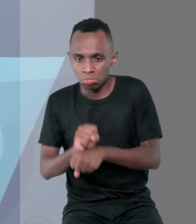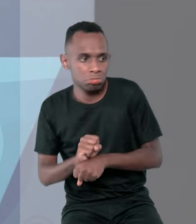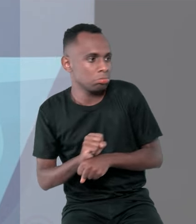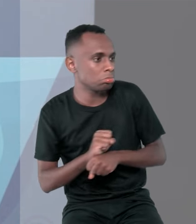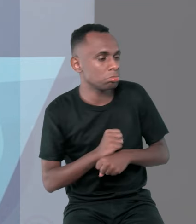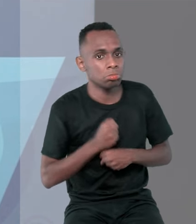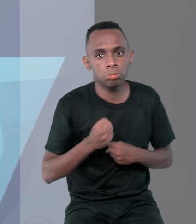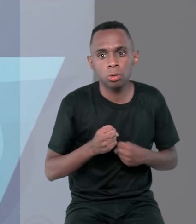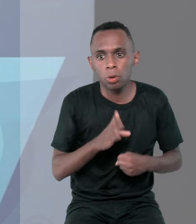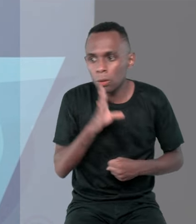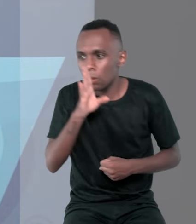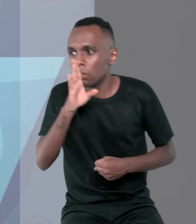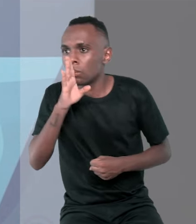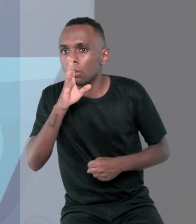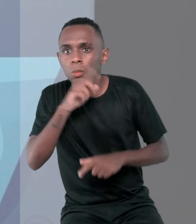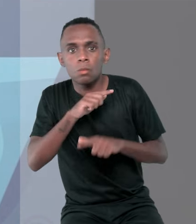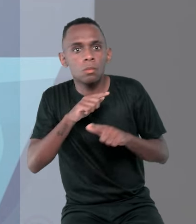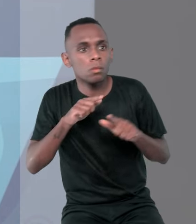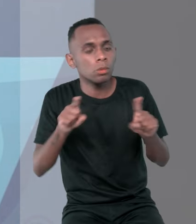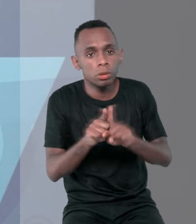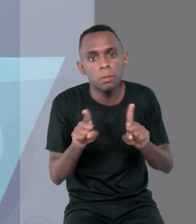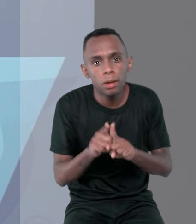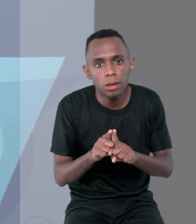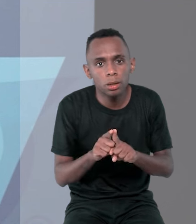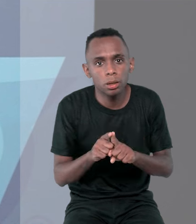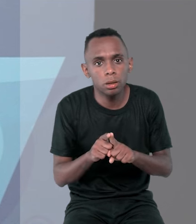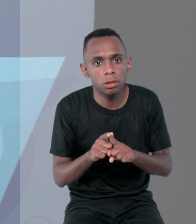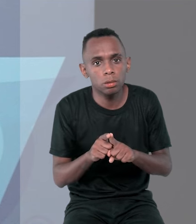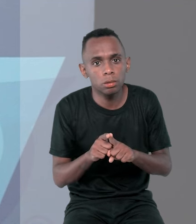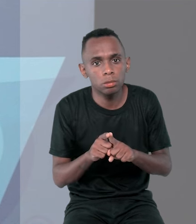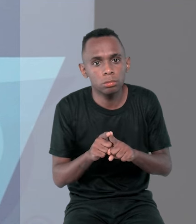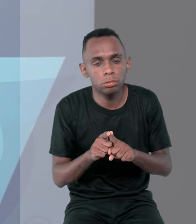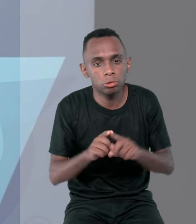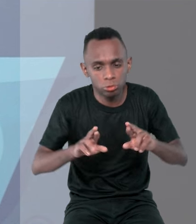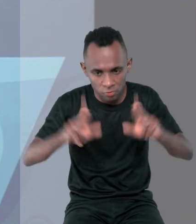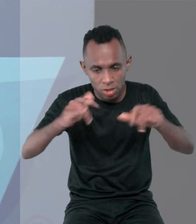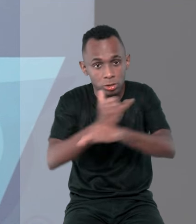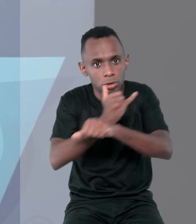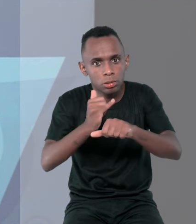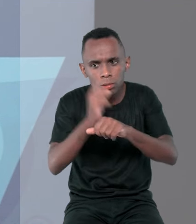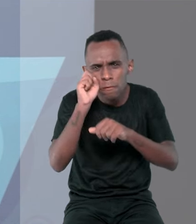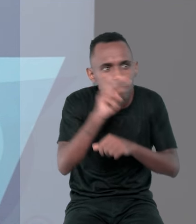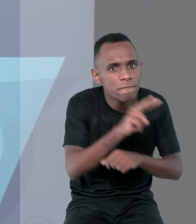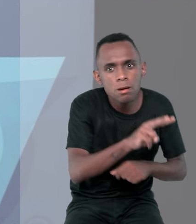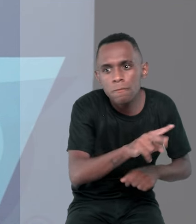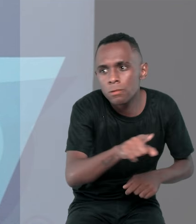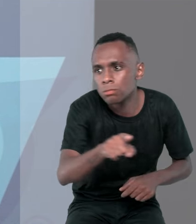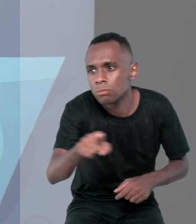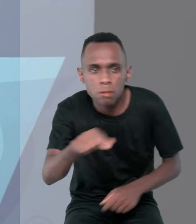necessárias, deixar o silêncio falar por si, afagar o léxico, olhá-los nos